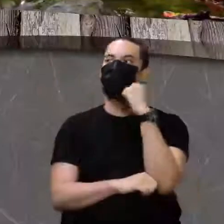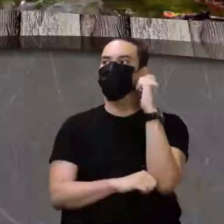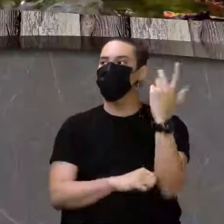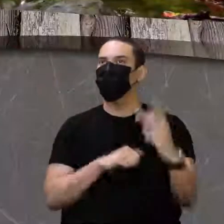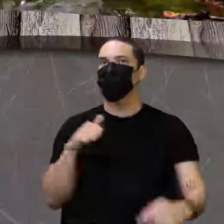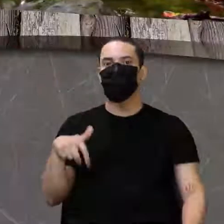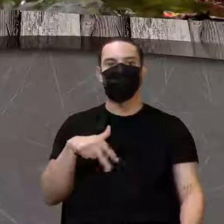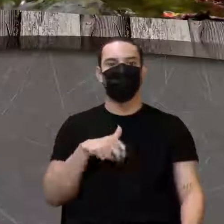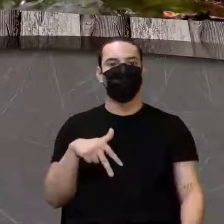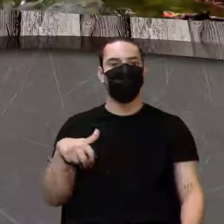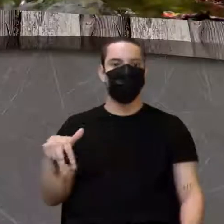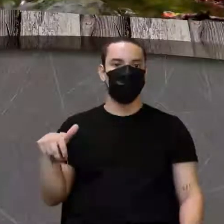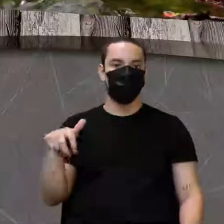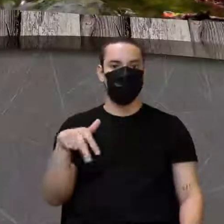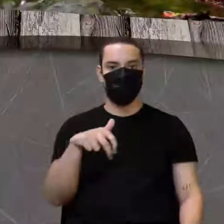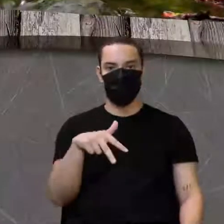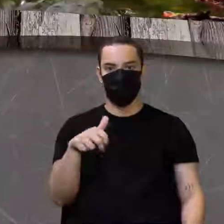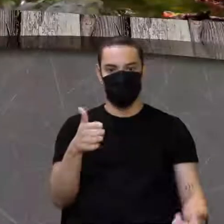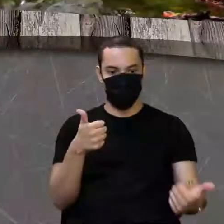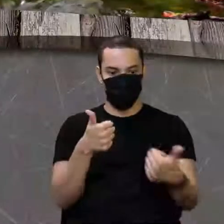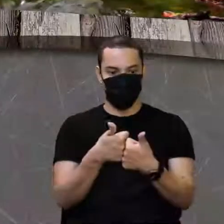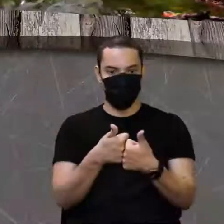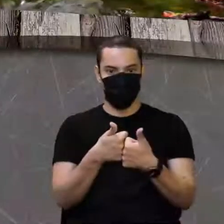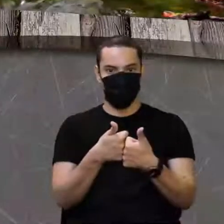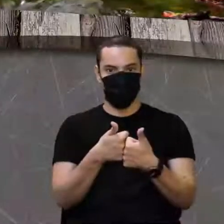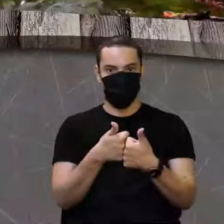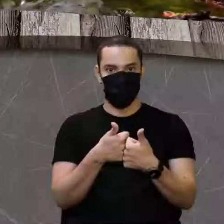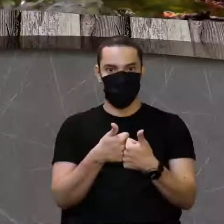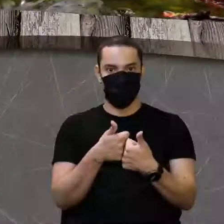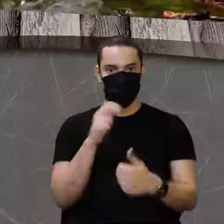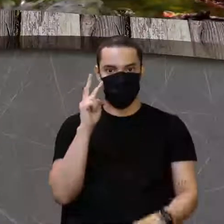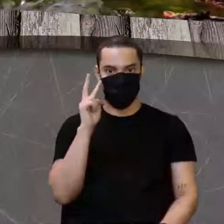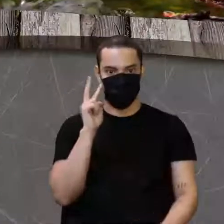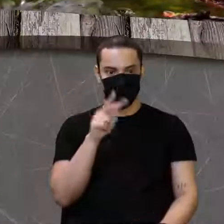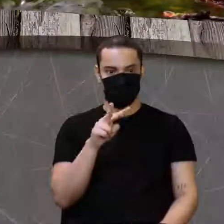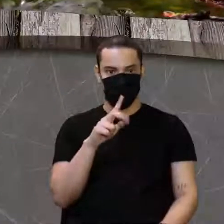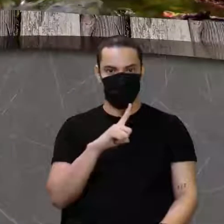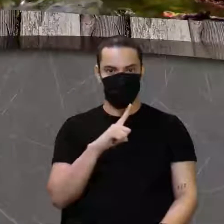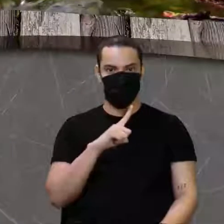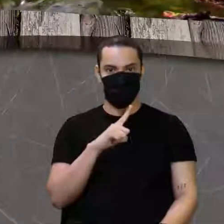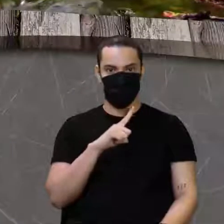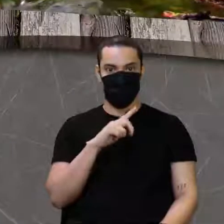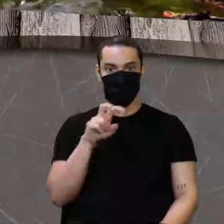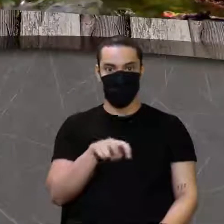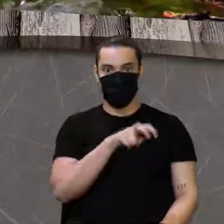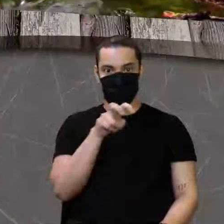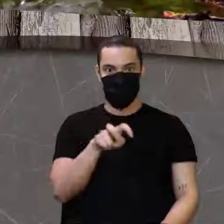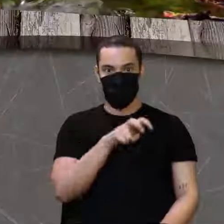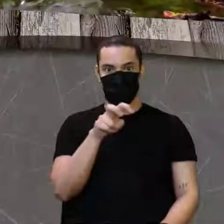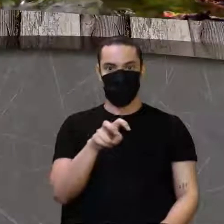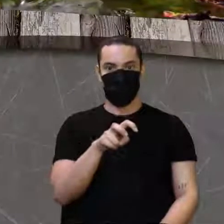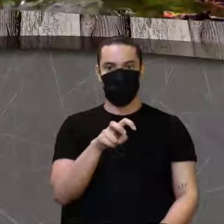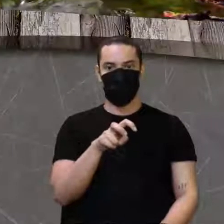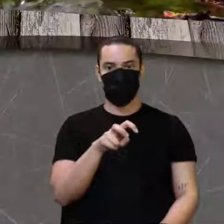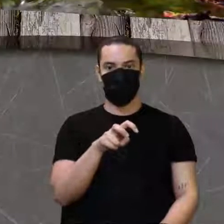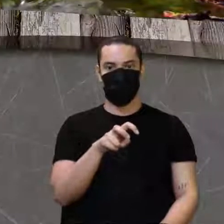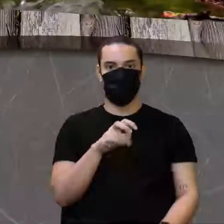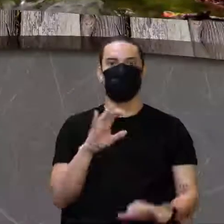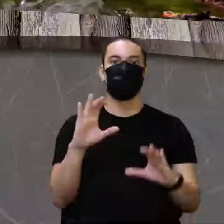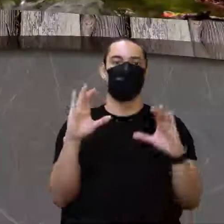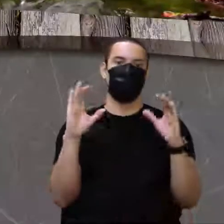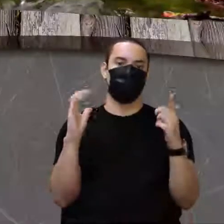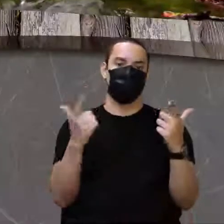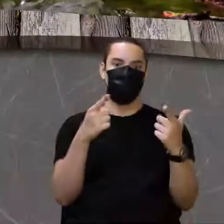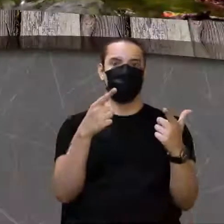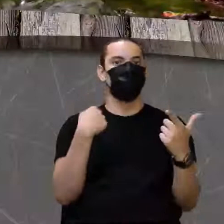você avistar ou estiver muito perto, se der um passo, viu que está passando uma serpente. Aí você, logicamente,